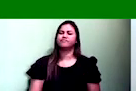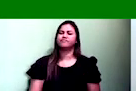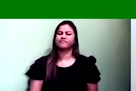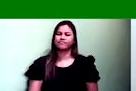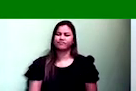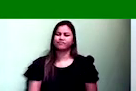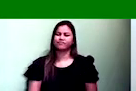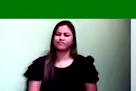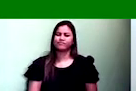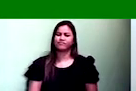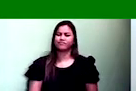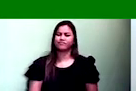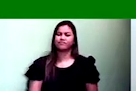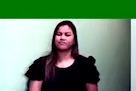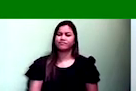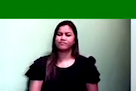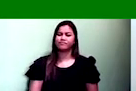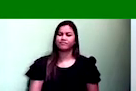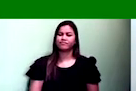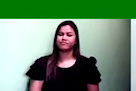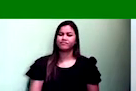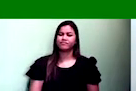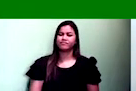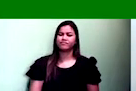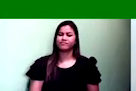mulheres e homens.